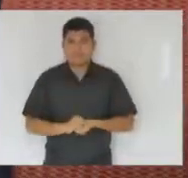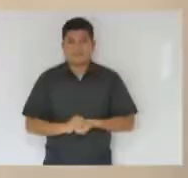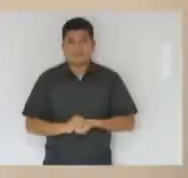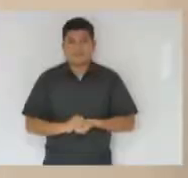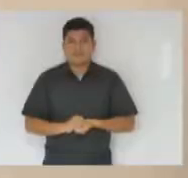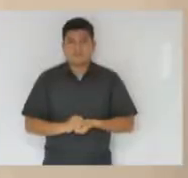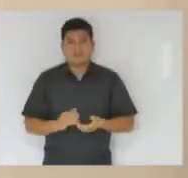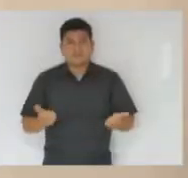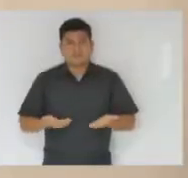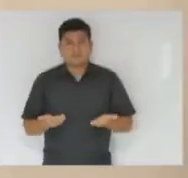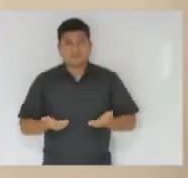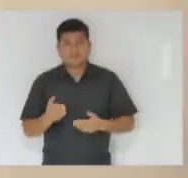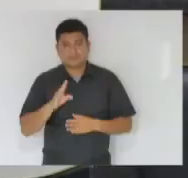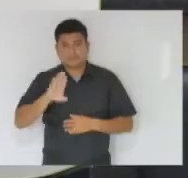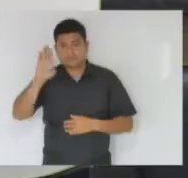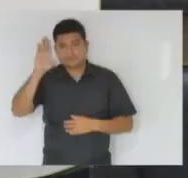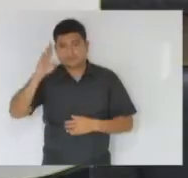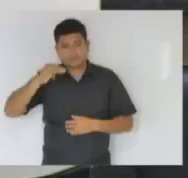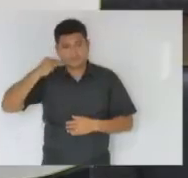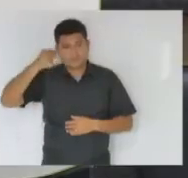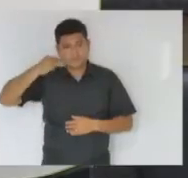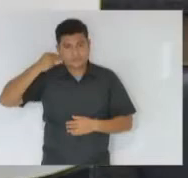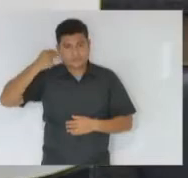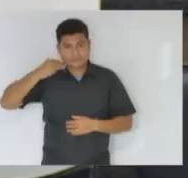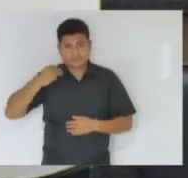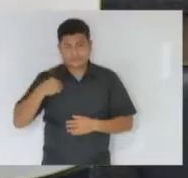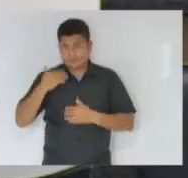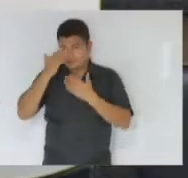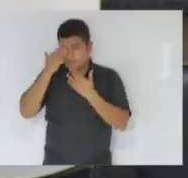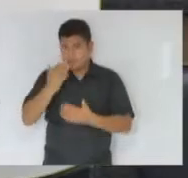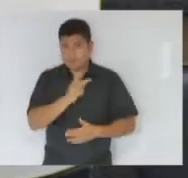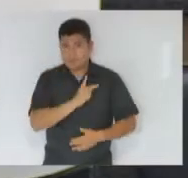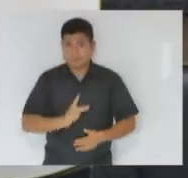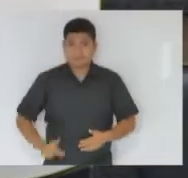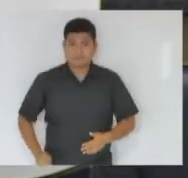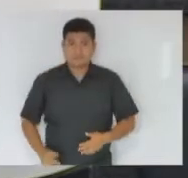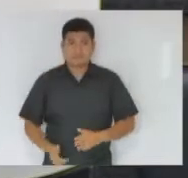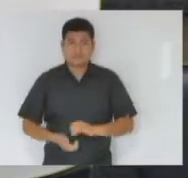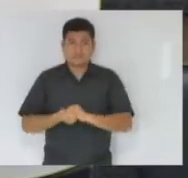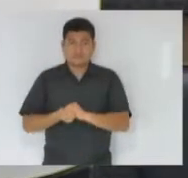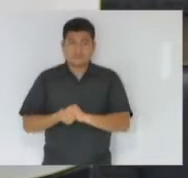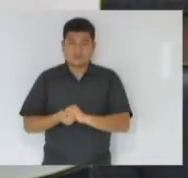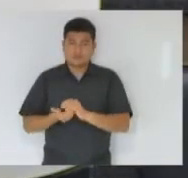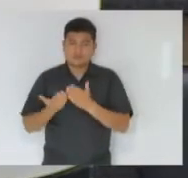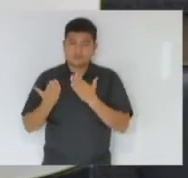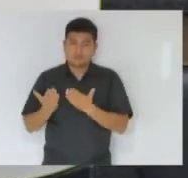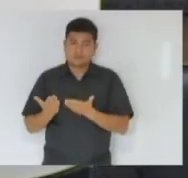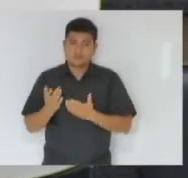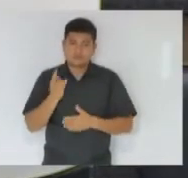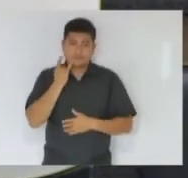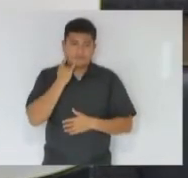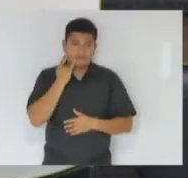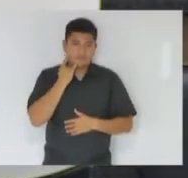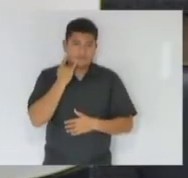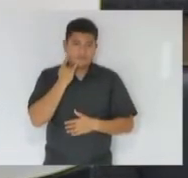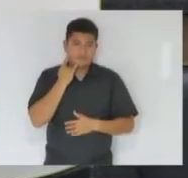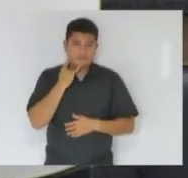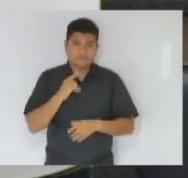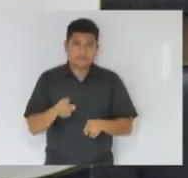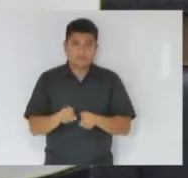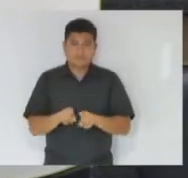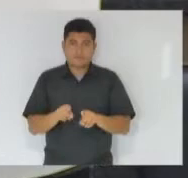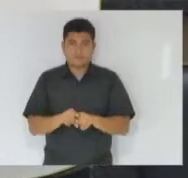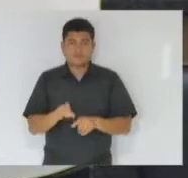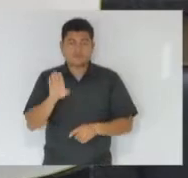Agora sim, deputado Márcio Machado. Obrigado, senhor presidente. Cumprimento Vossa Excelência, deputado Mauro de Nadal, deputado